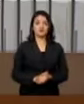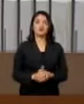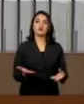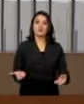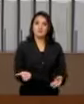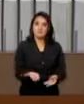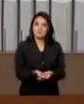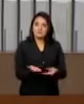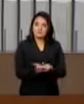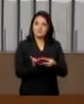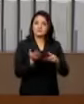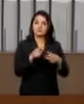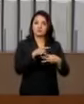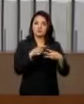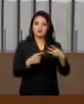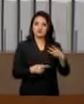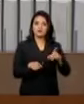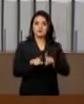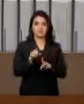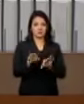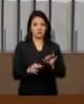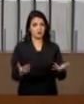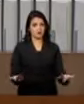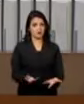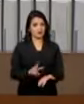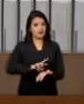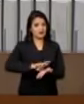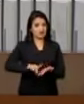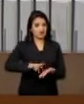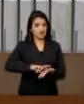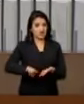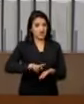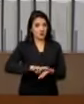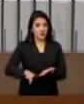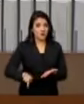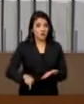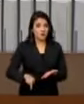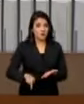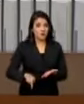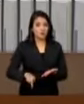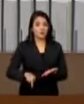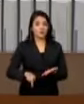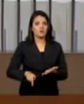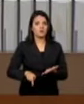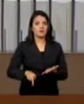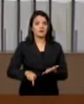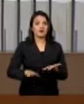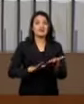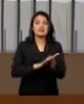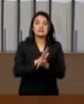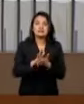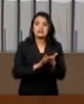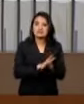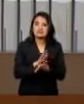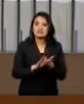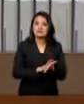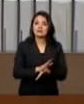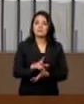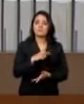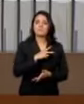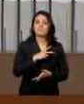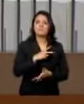presente julgamento não se referem a nenhuma situação particular.